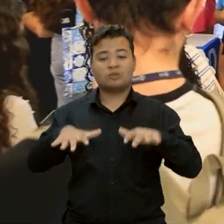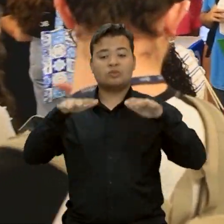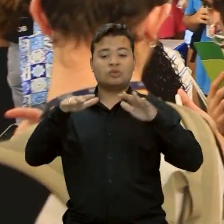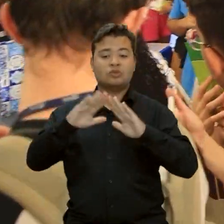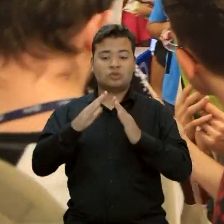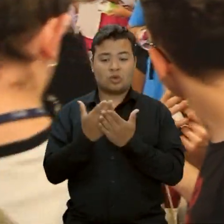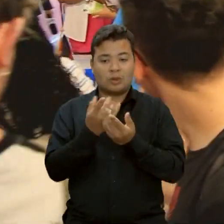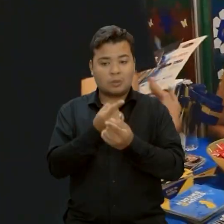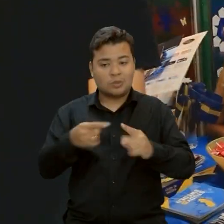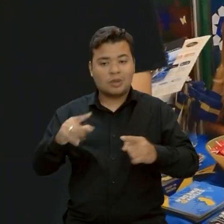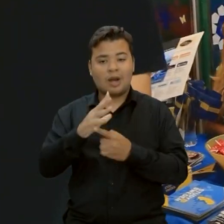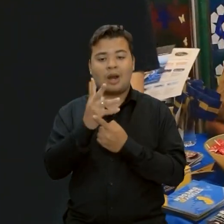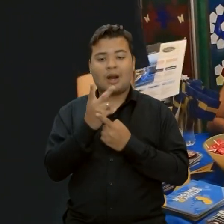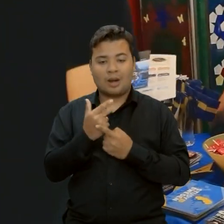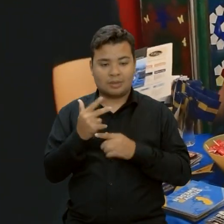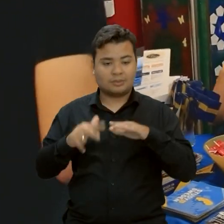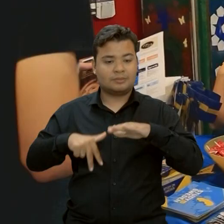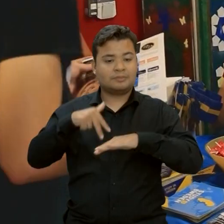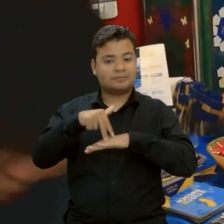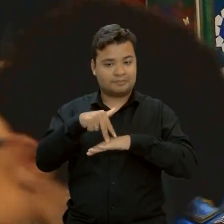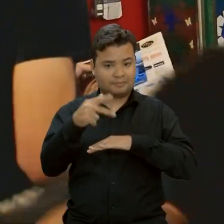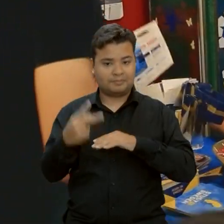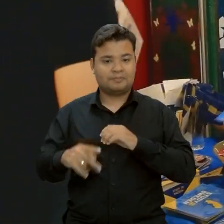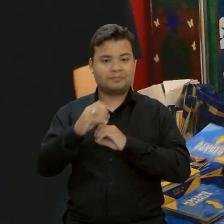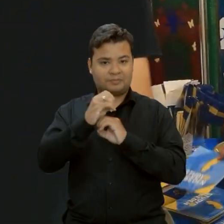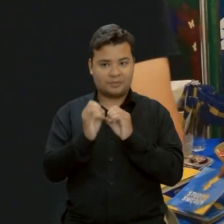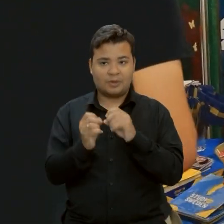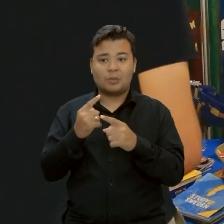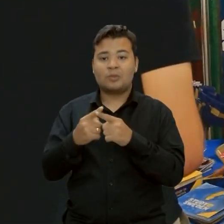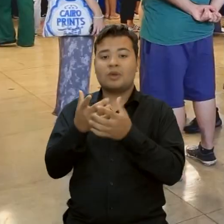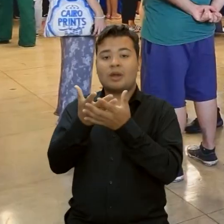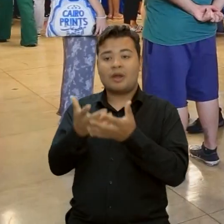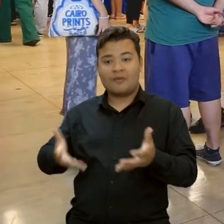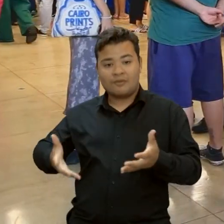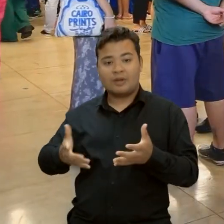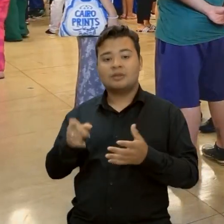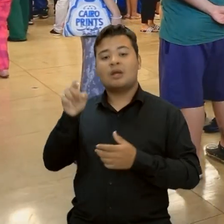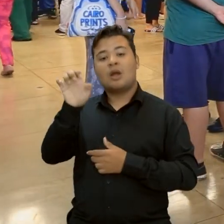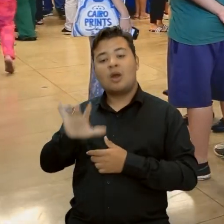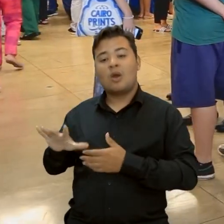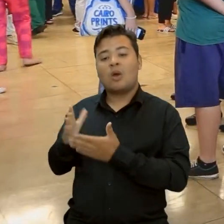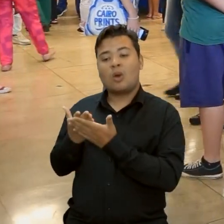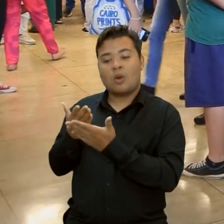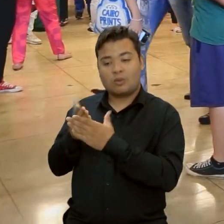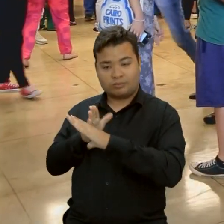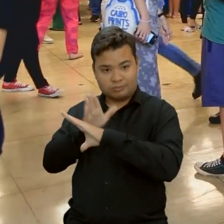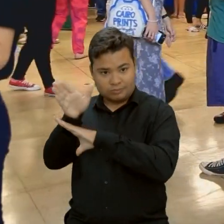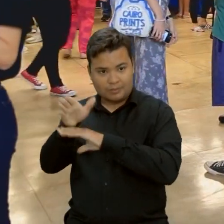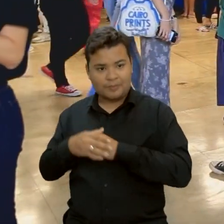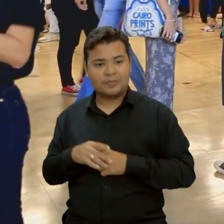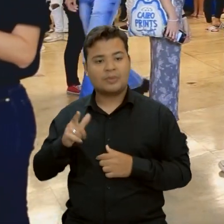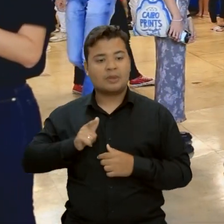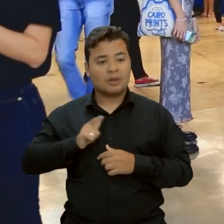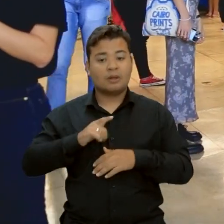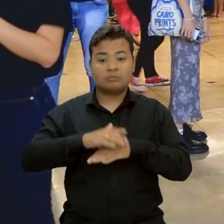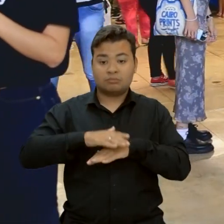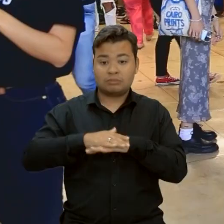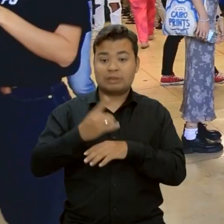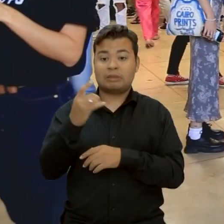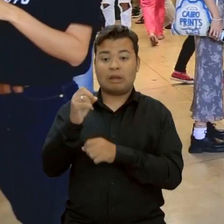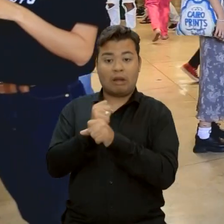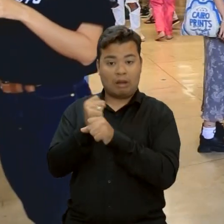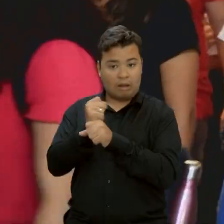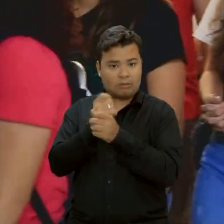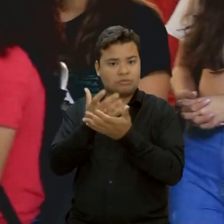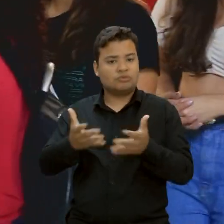da Universidade para conferir o evento Estude na Europa. A atividade completou 10 anos e nesta edição